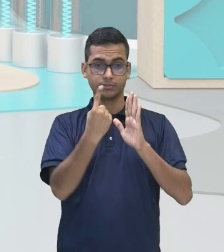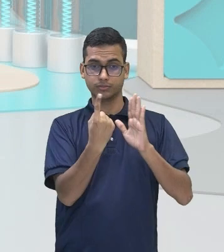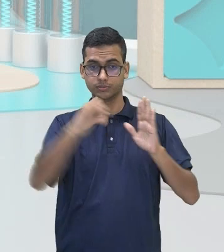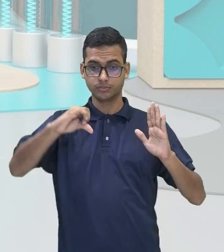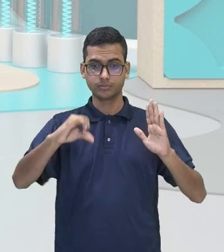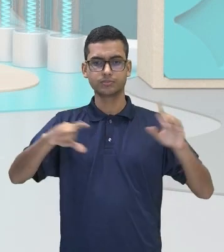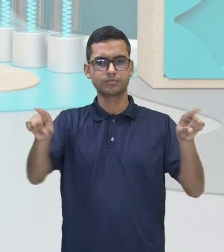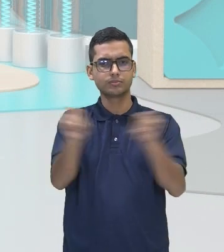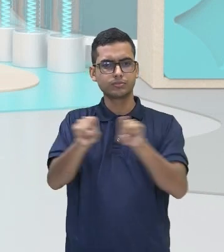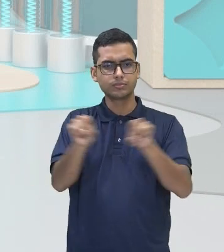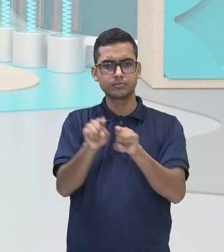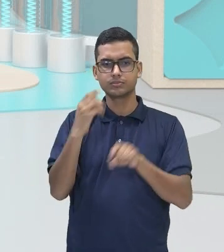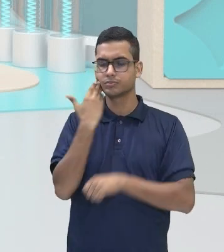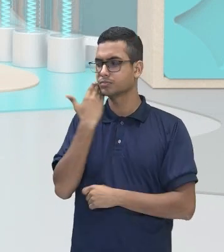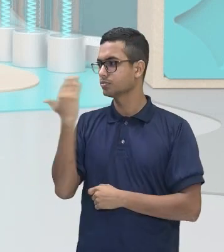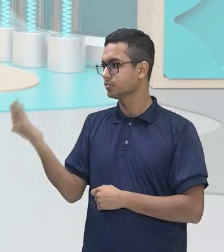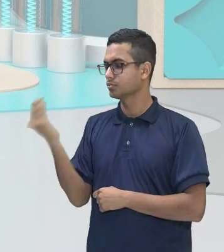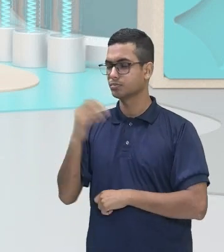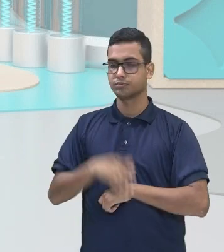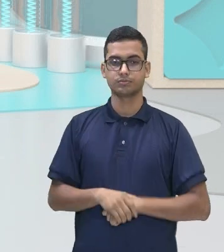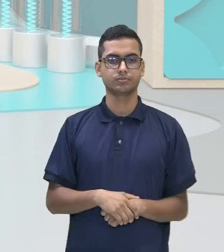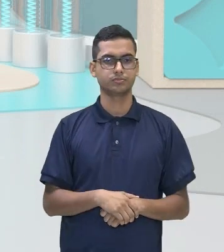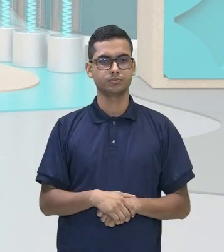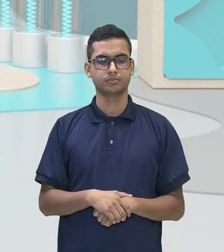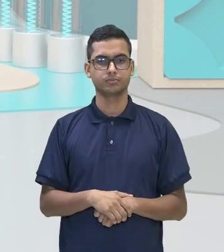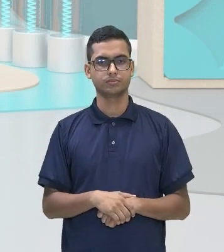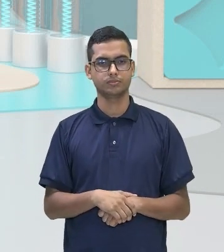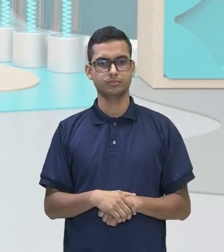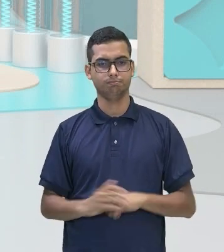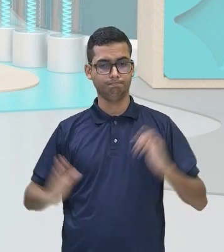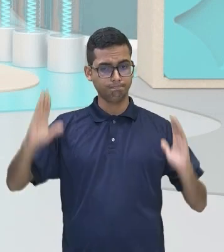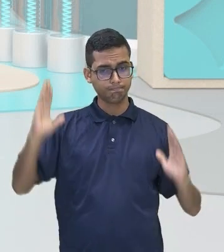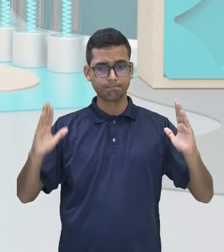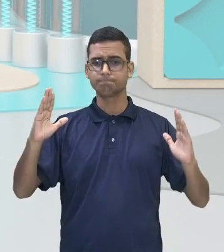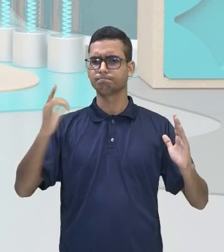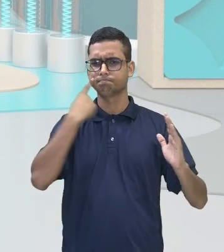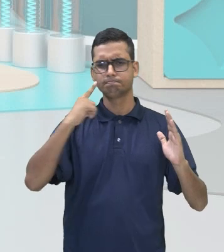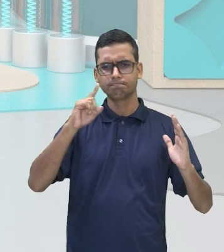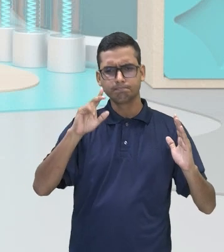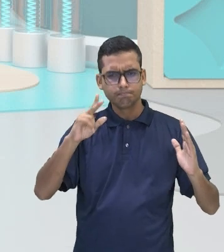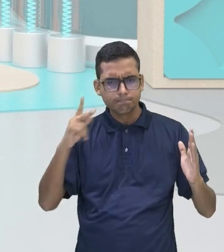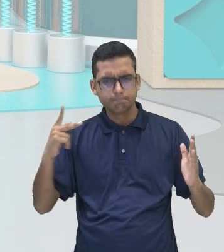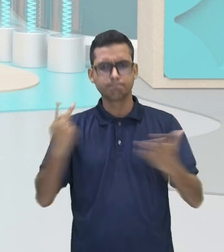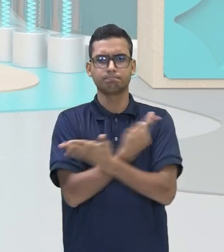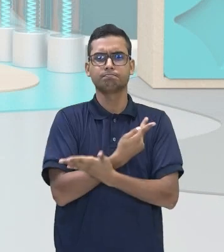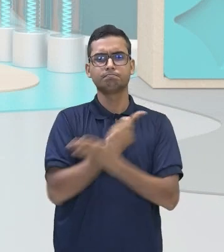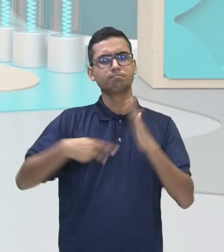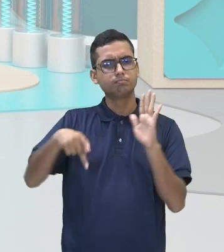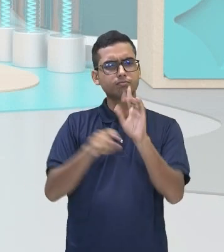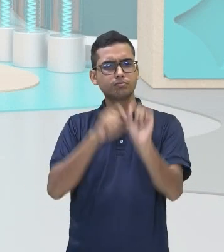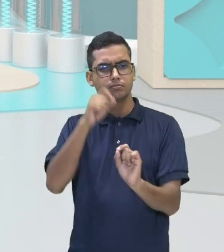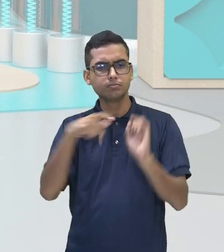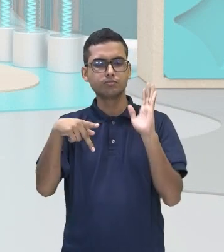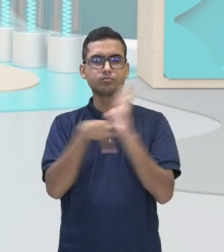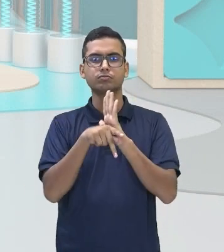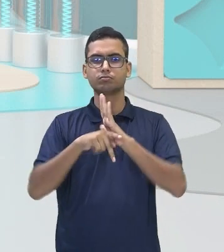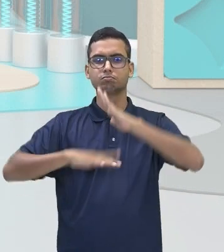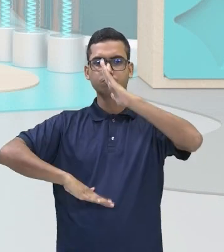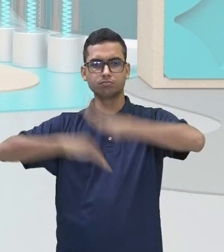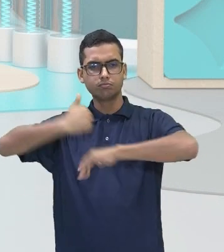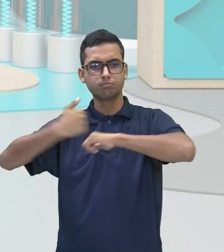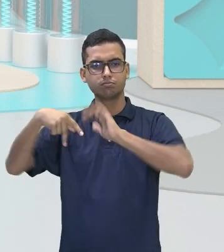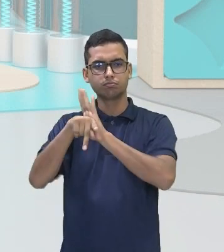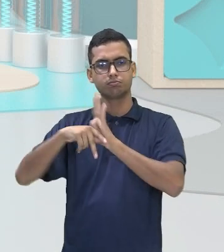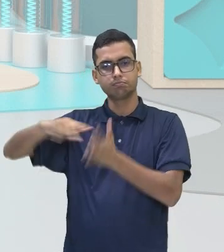só, foi um período em que o mundo viu ali a profissionalização da dança, especialmente